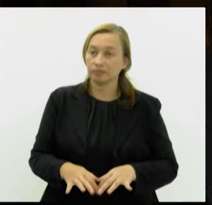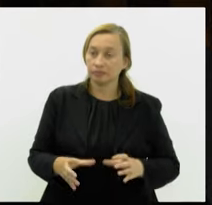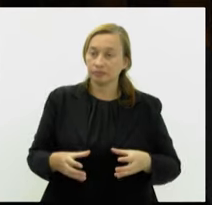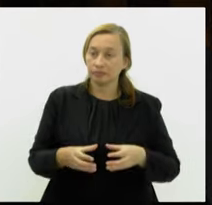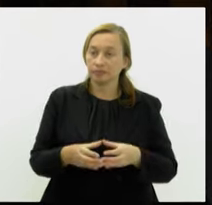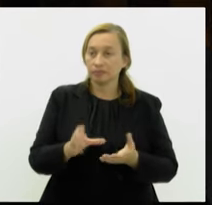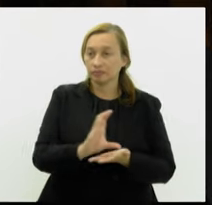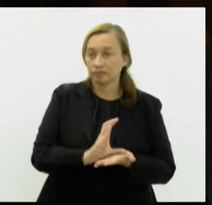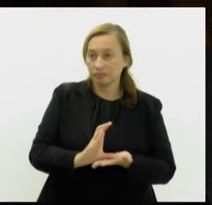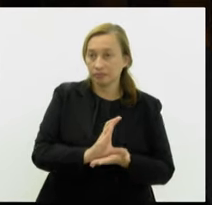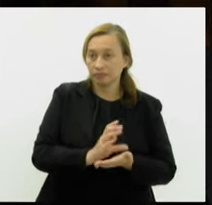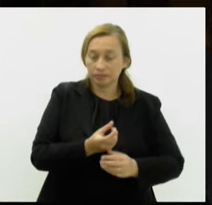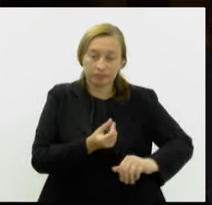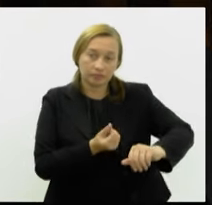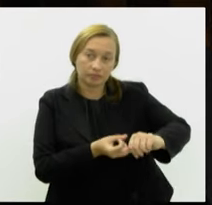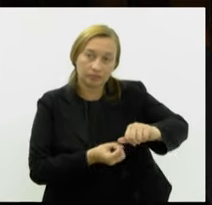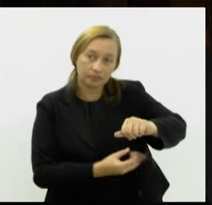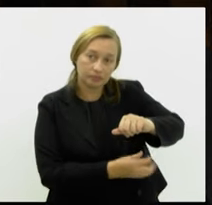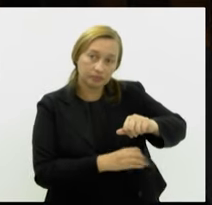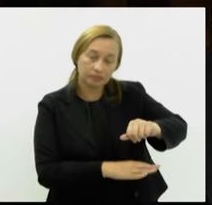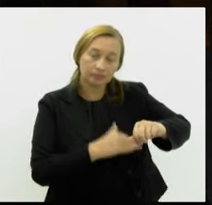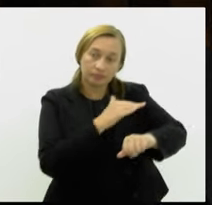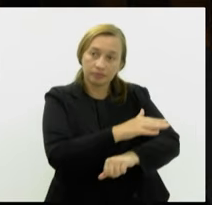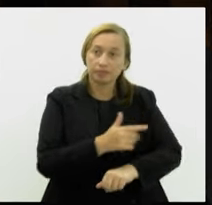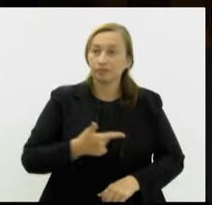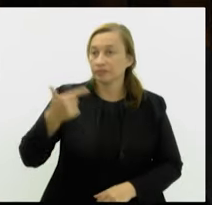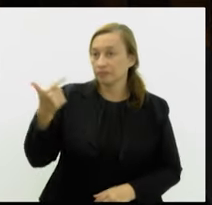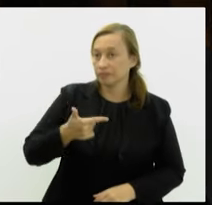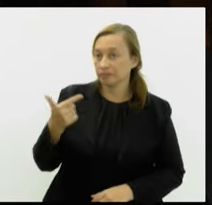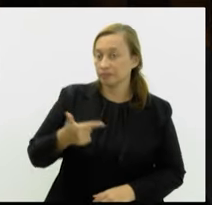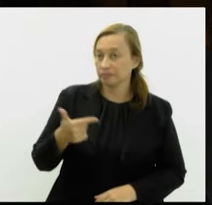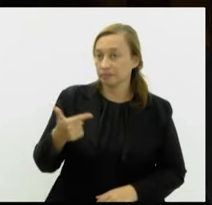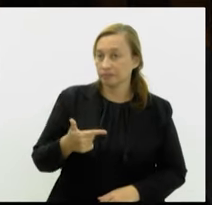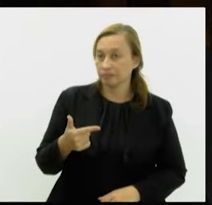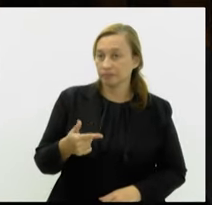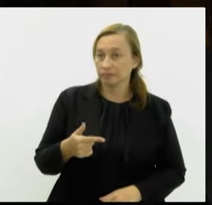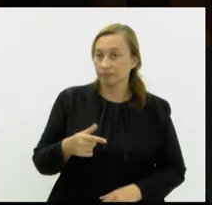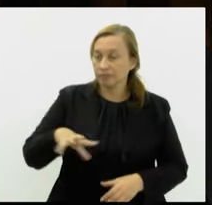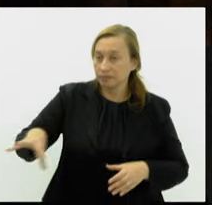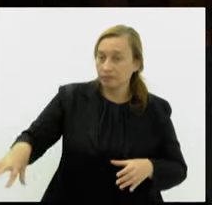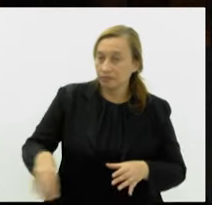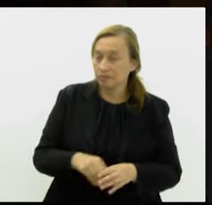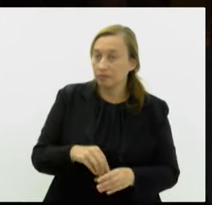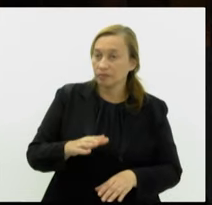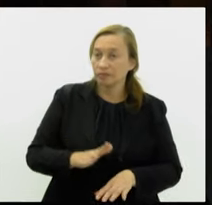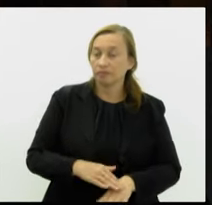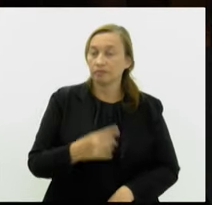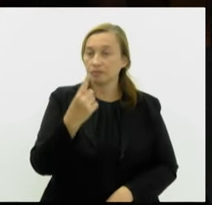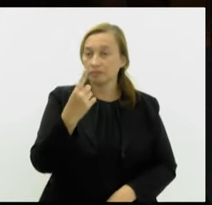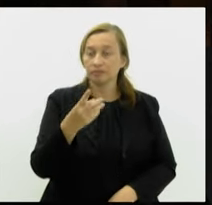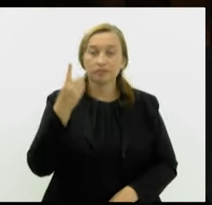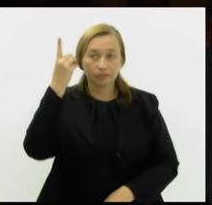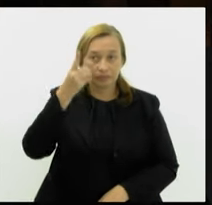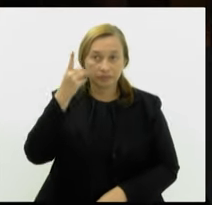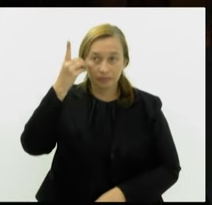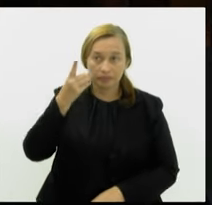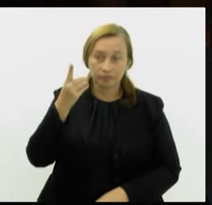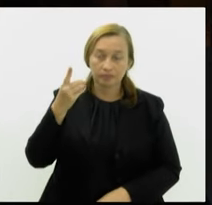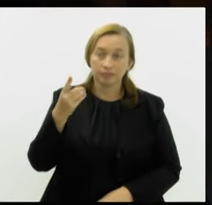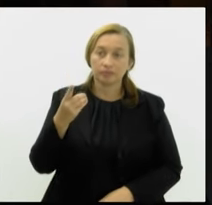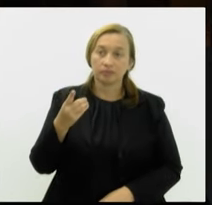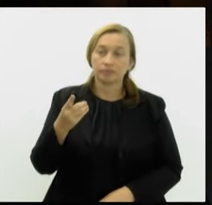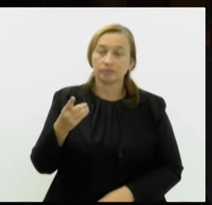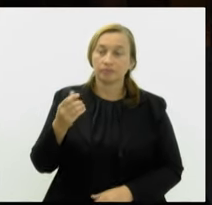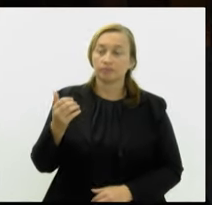Fundo Soberano. Segundo, ele mete lá mais um deputado, o substitutivo deputado doutor Serginho